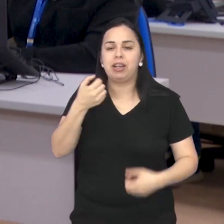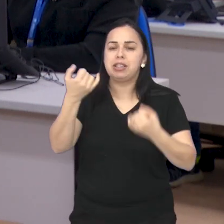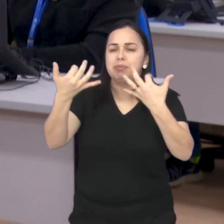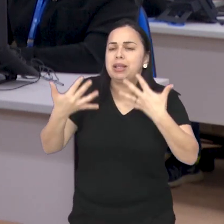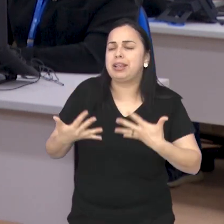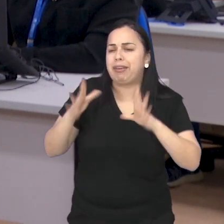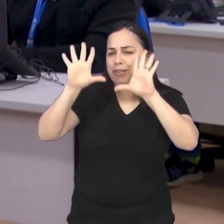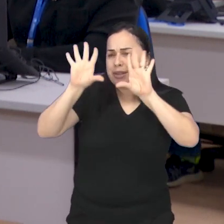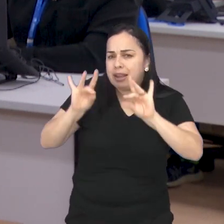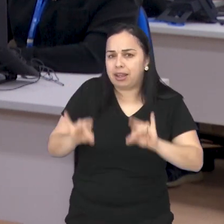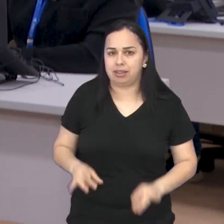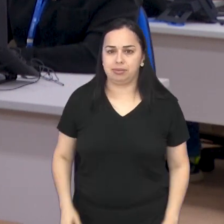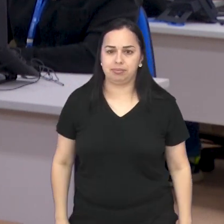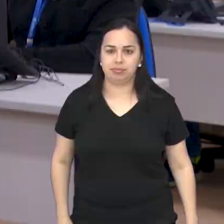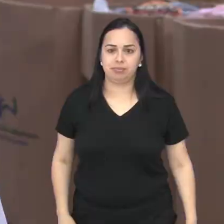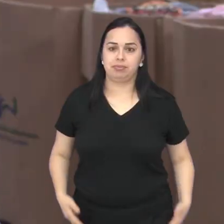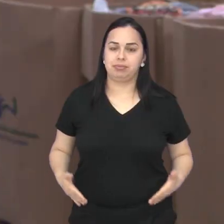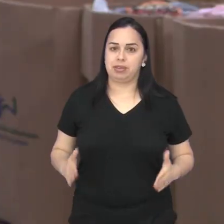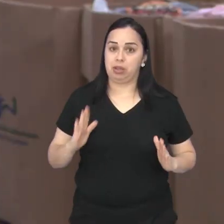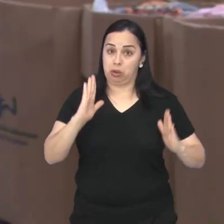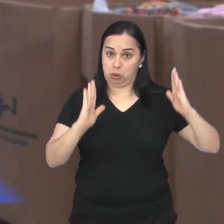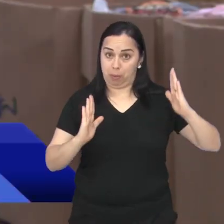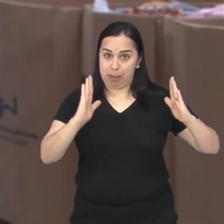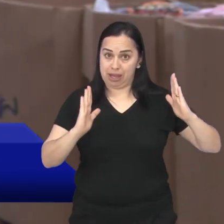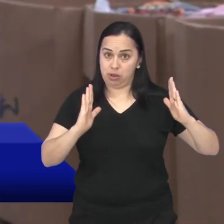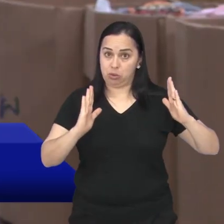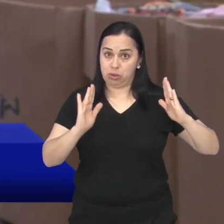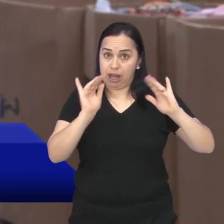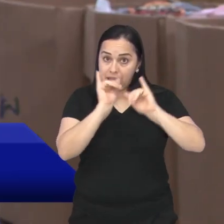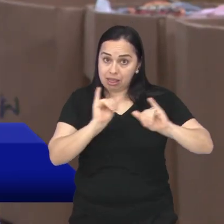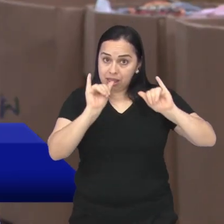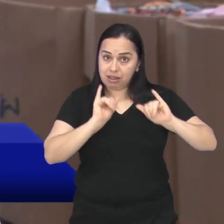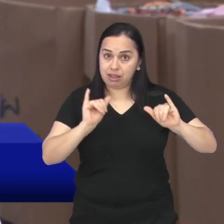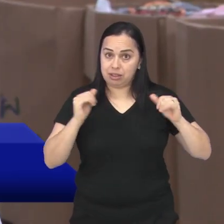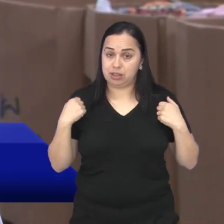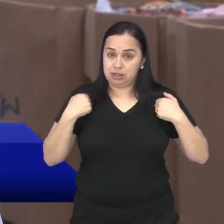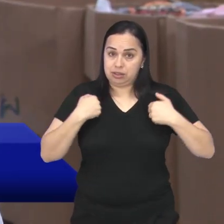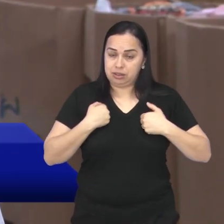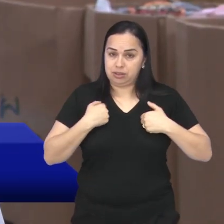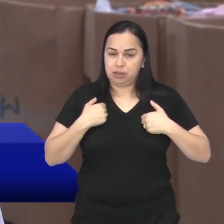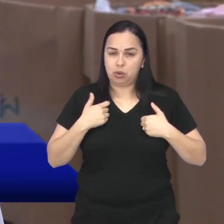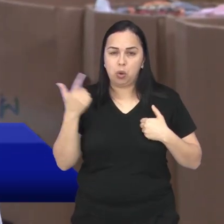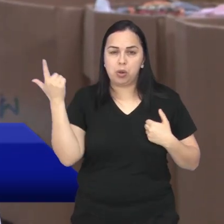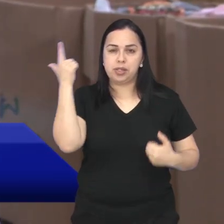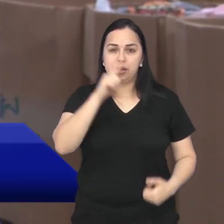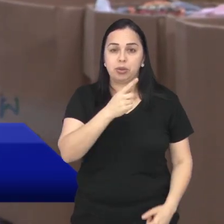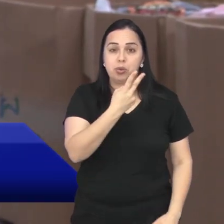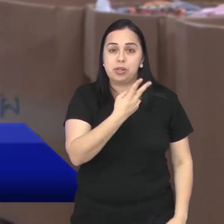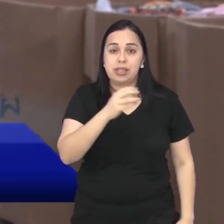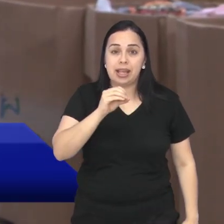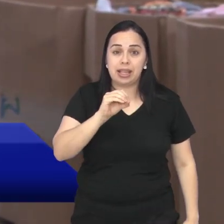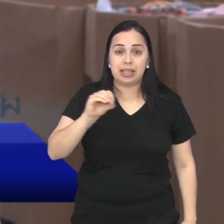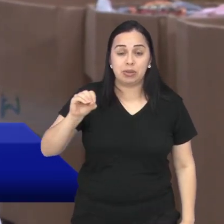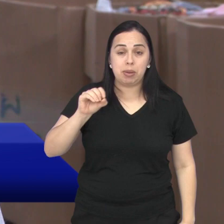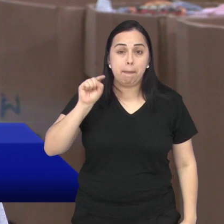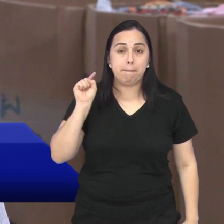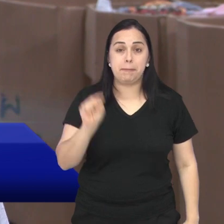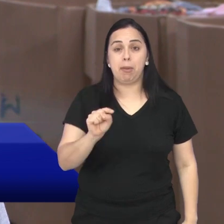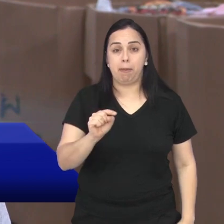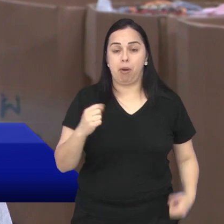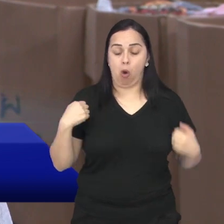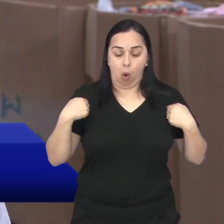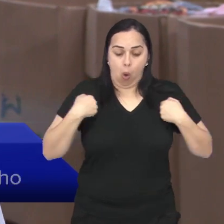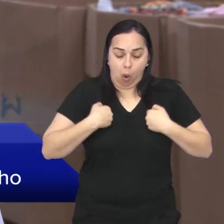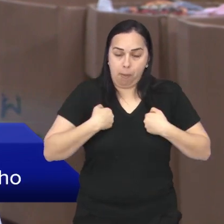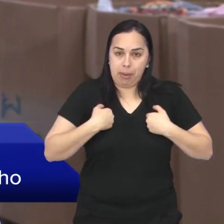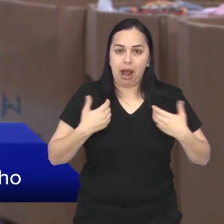Padilha. Francine, é com você. Durante a campanha do agasalho foram arrecadadas 200 mil peças de roupas. E